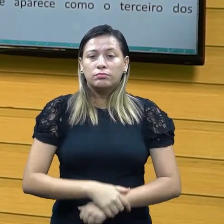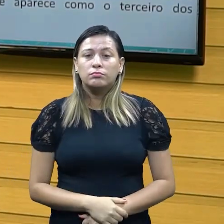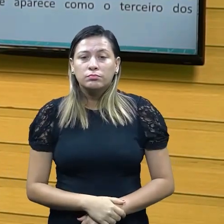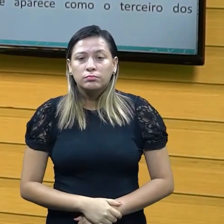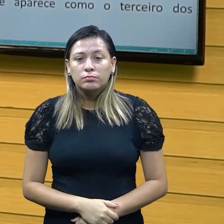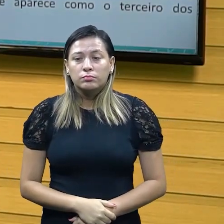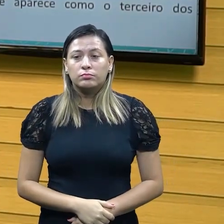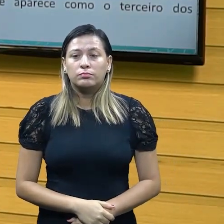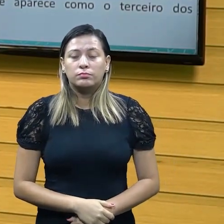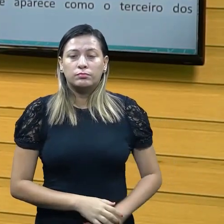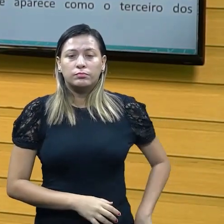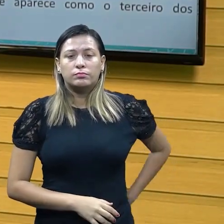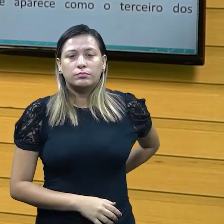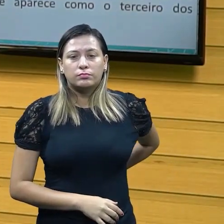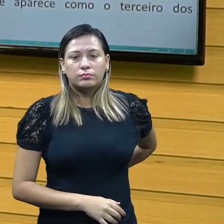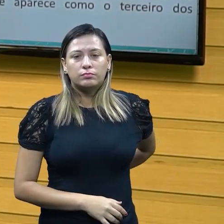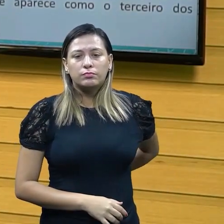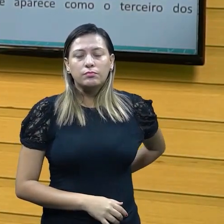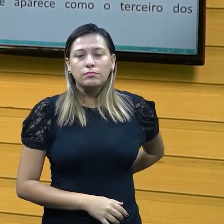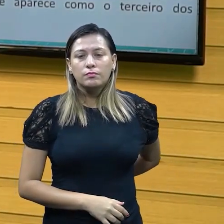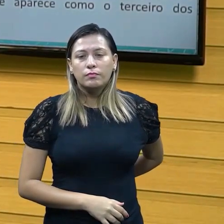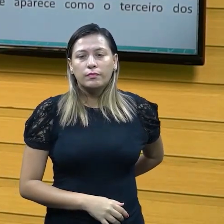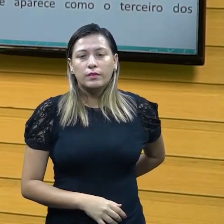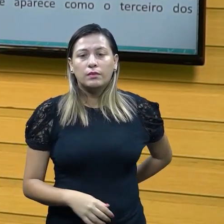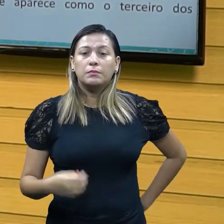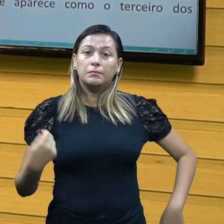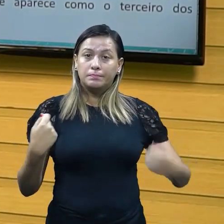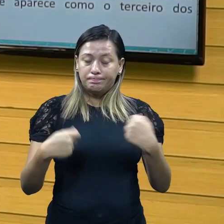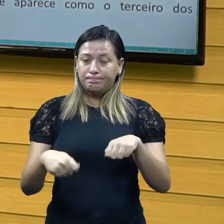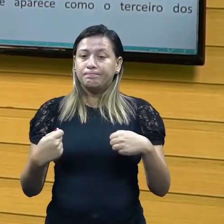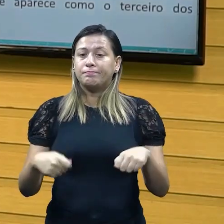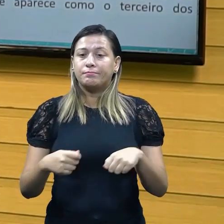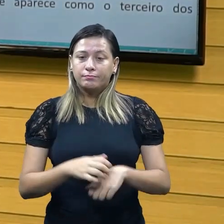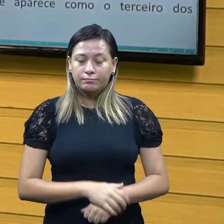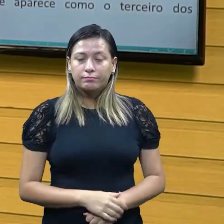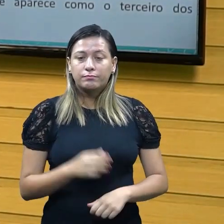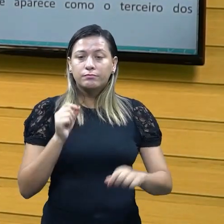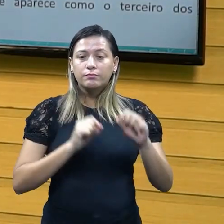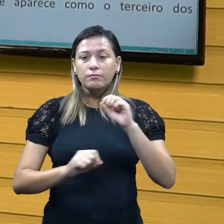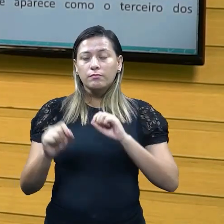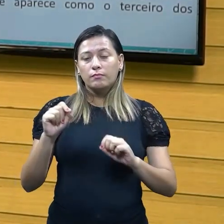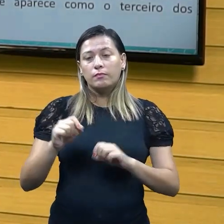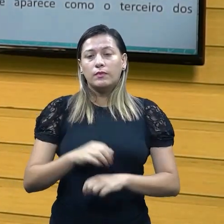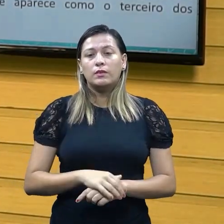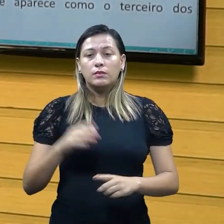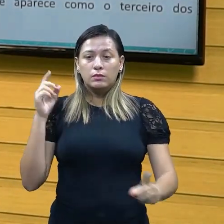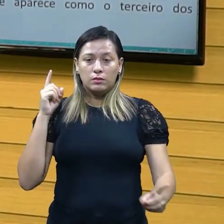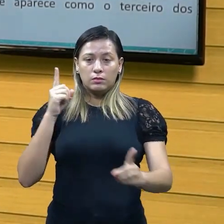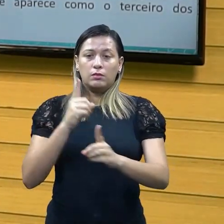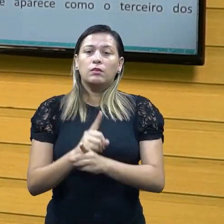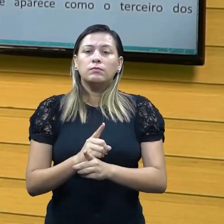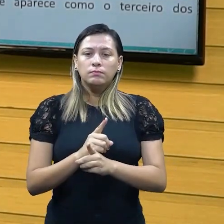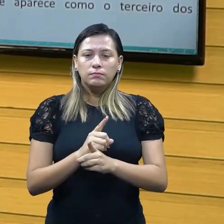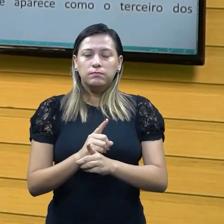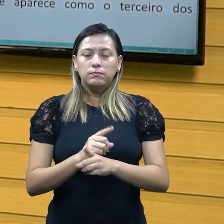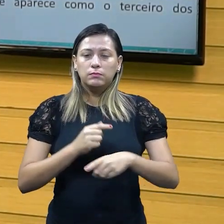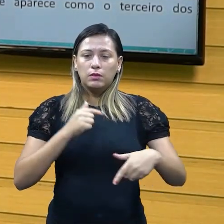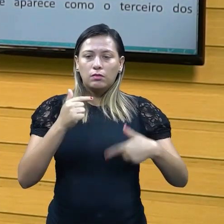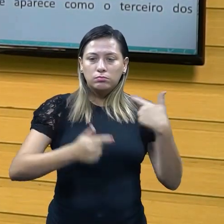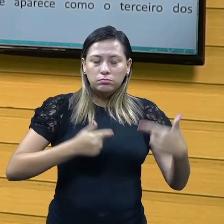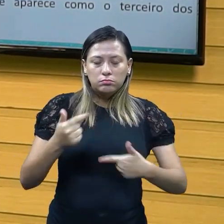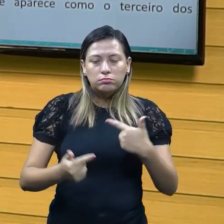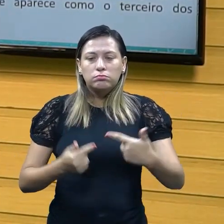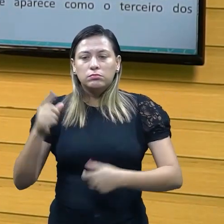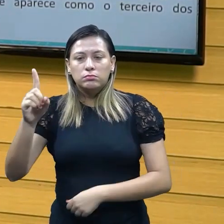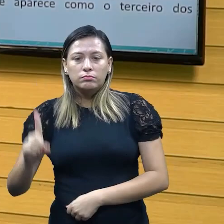formal. Então, é preciso que ela também se ache no exercício dos seus direitos, né? Tendo capacidade plena ou que se